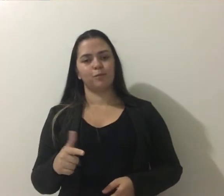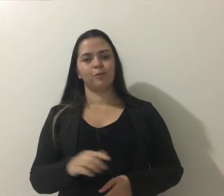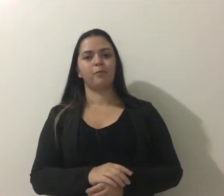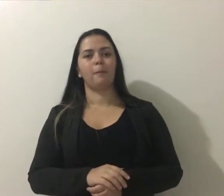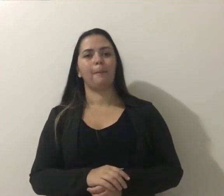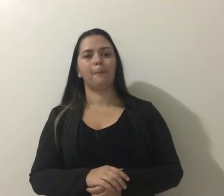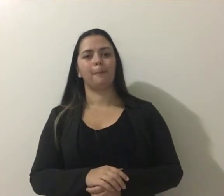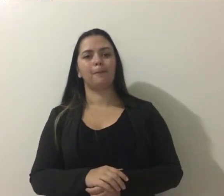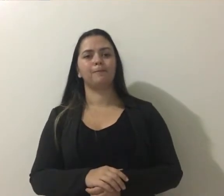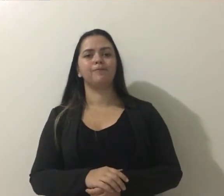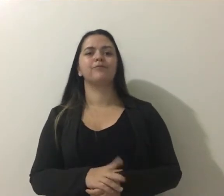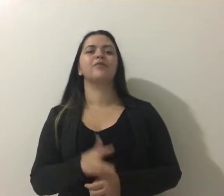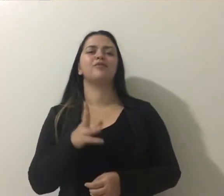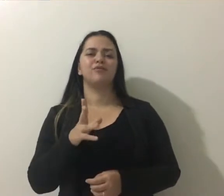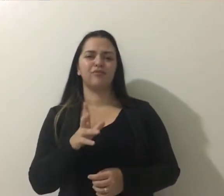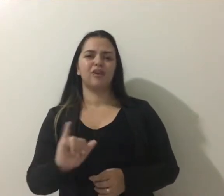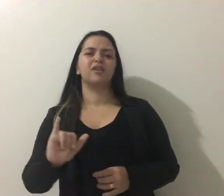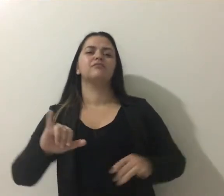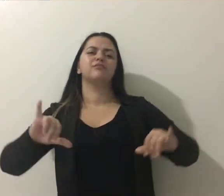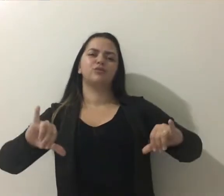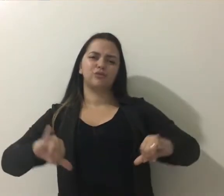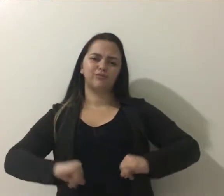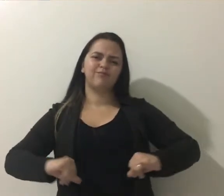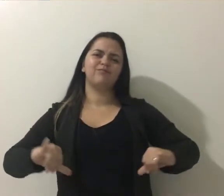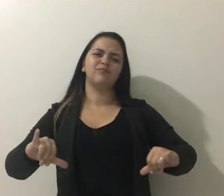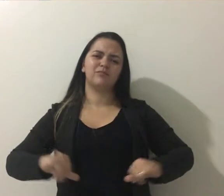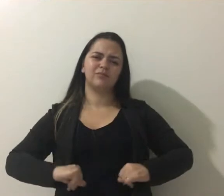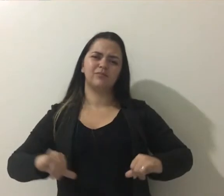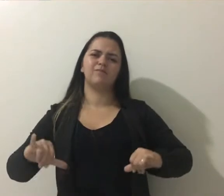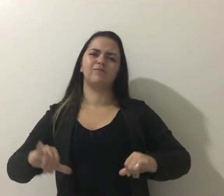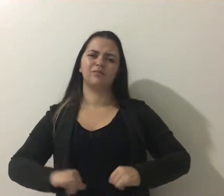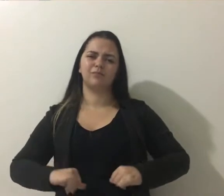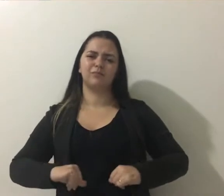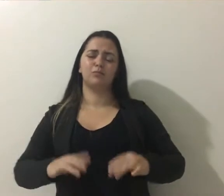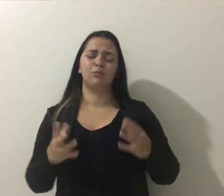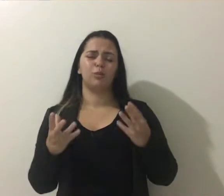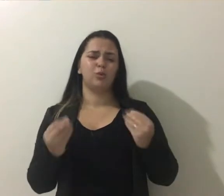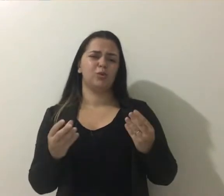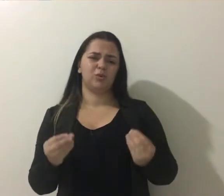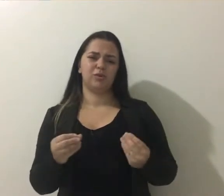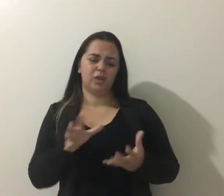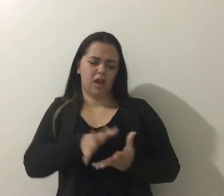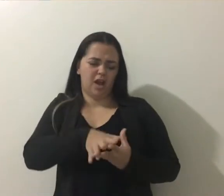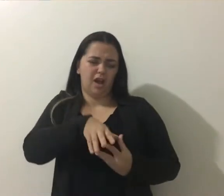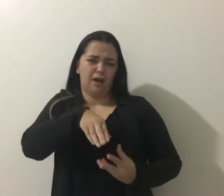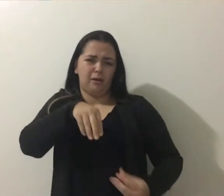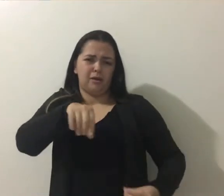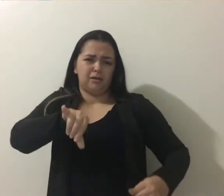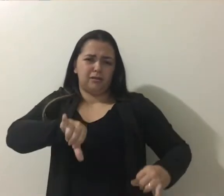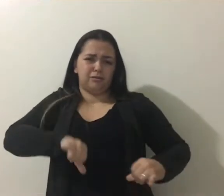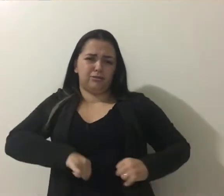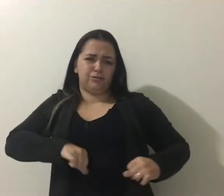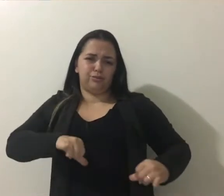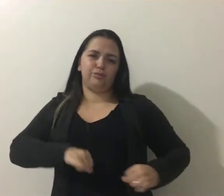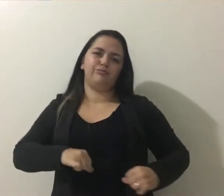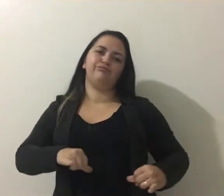levará para os piores lugares ou os lugares de horrores que a nossa alma poderá enfrentar. A